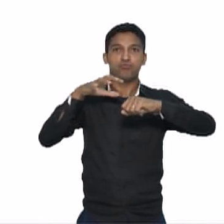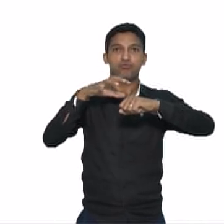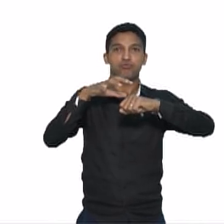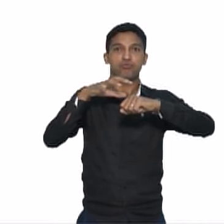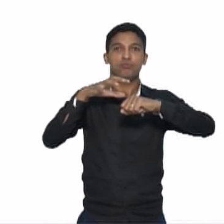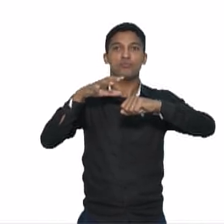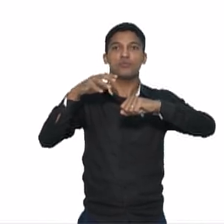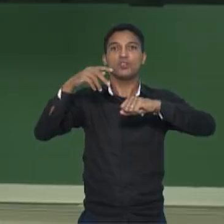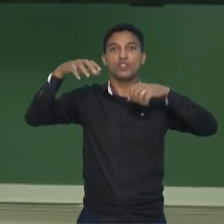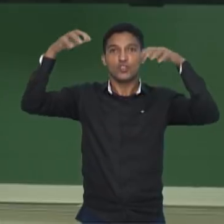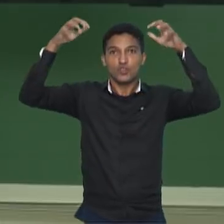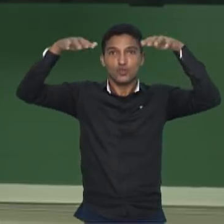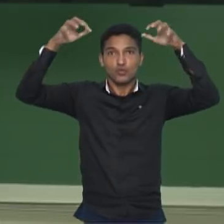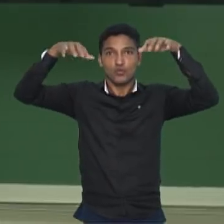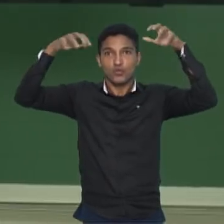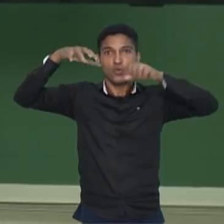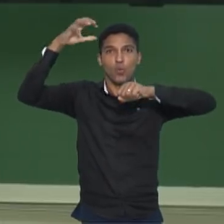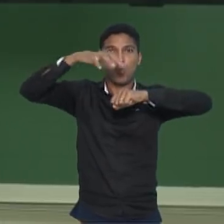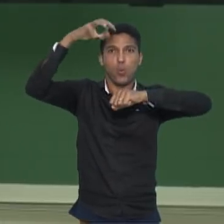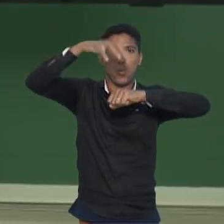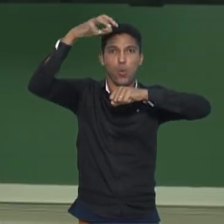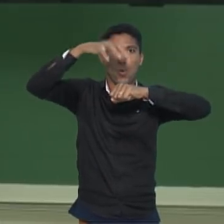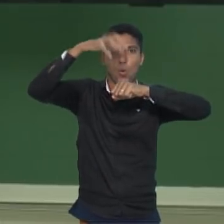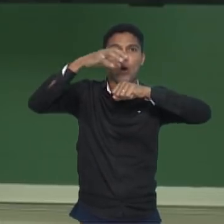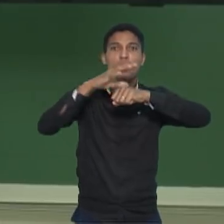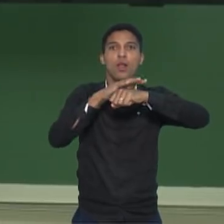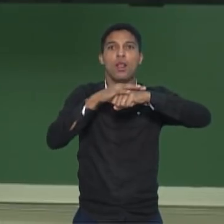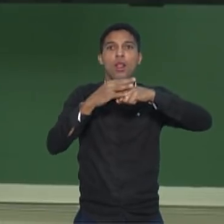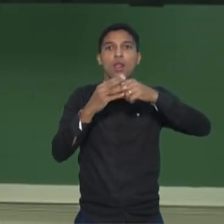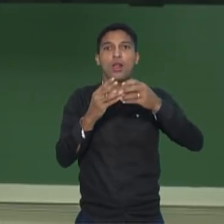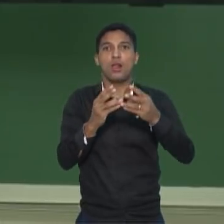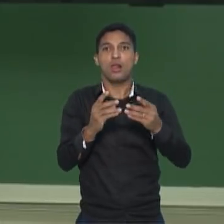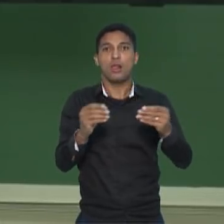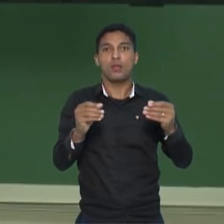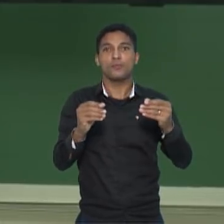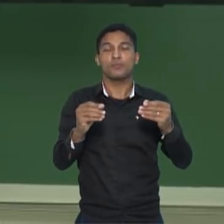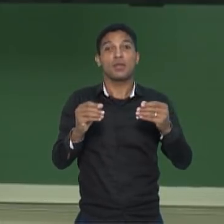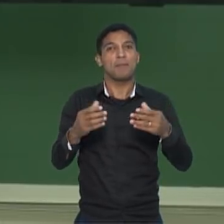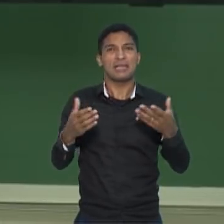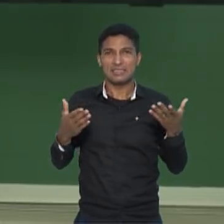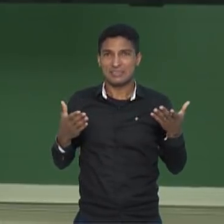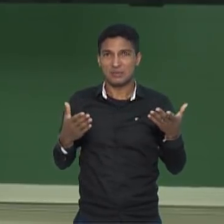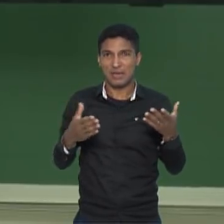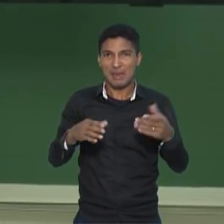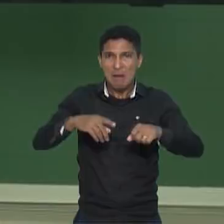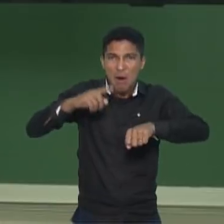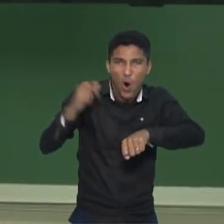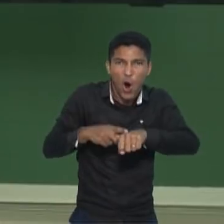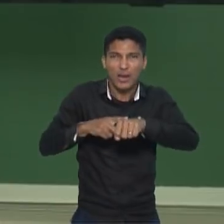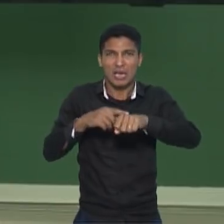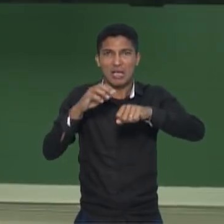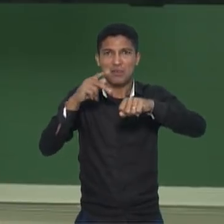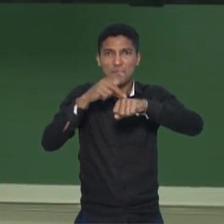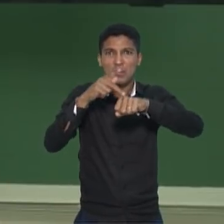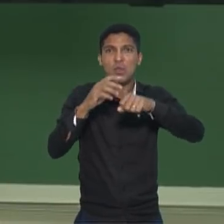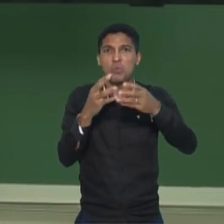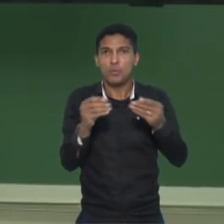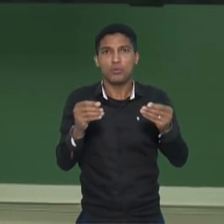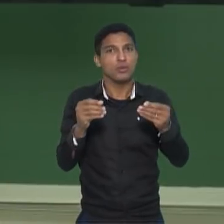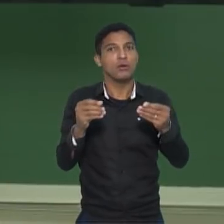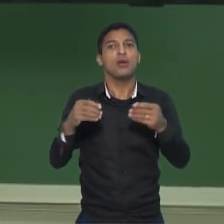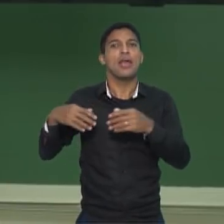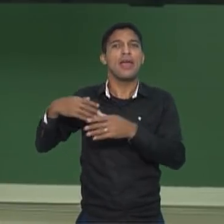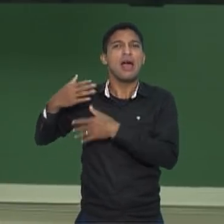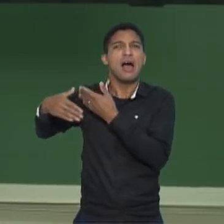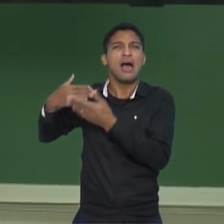período de centenas a milhares de anos. Não é assim, choveu hoje e desgastou a rocha, já se formou um solo. Não,